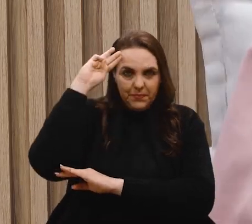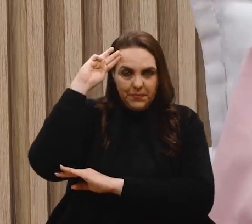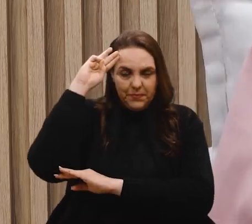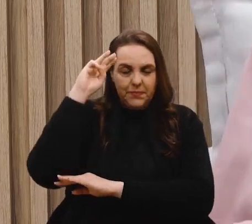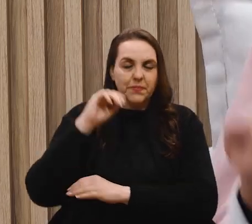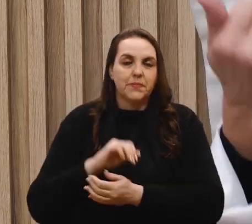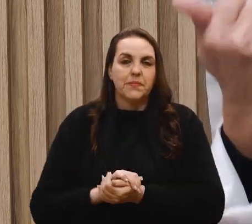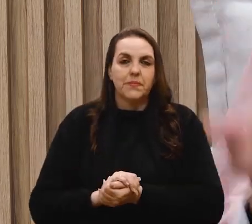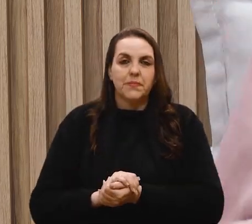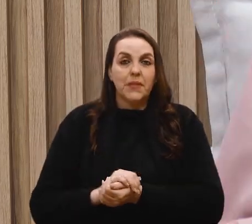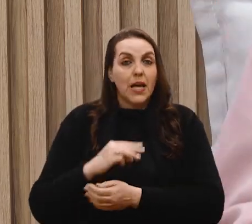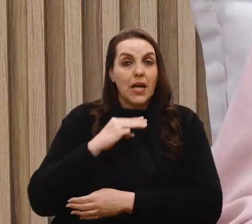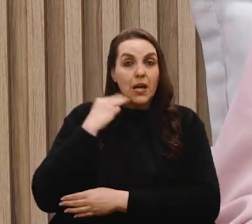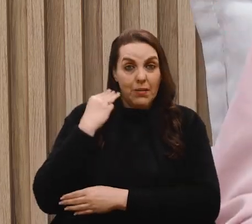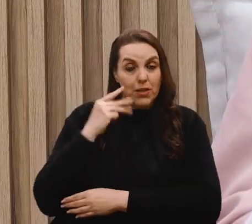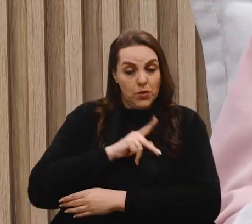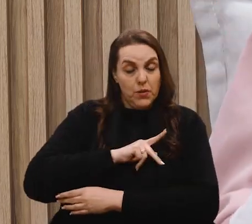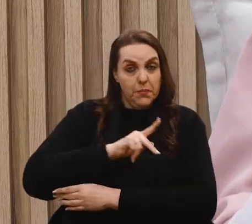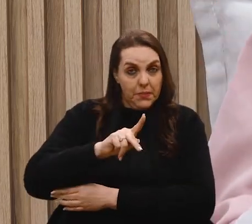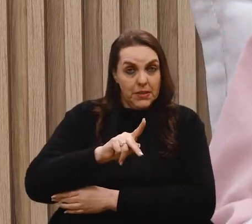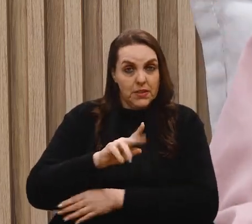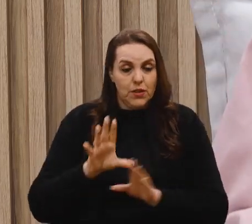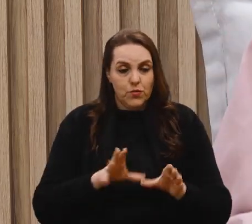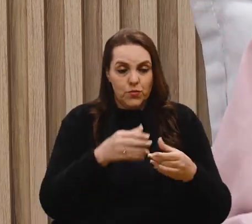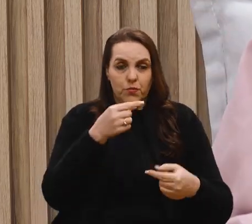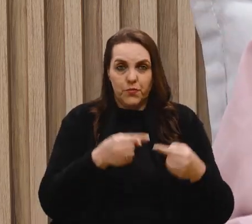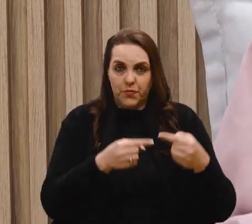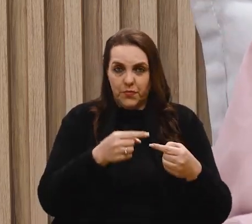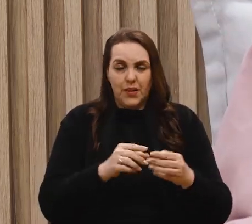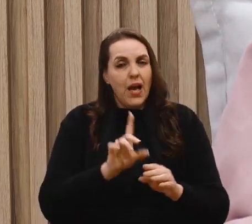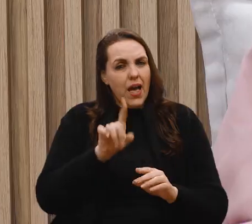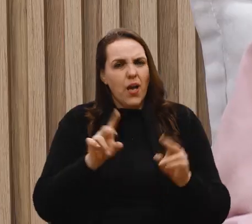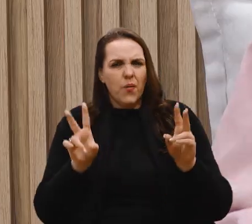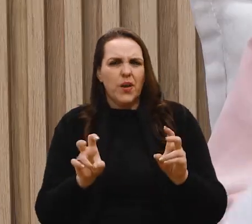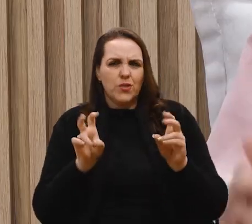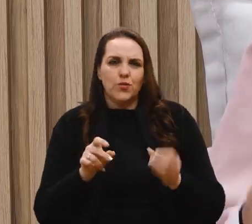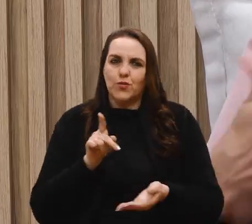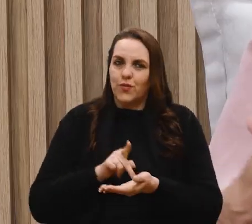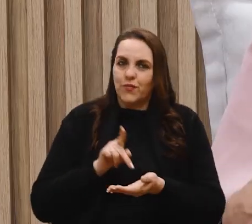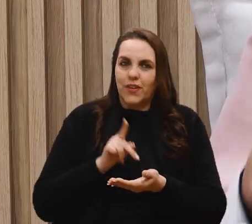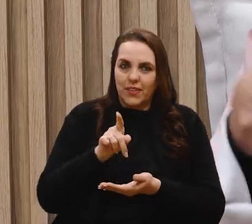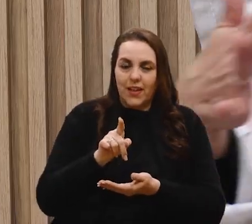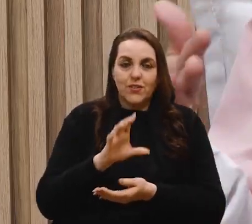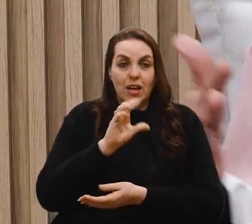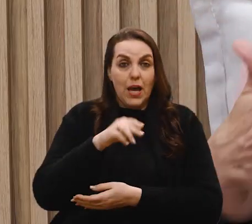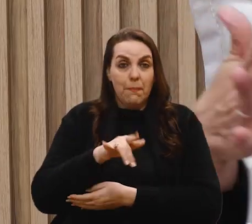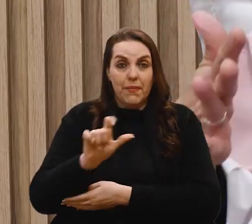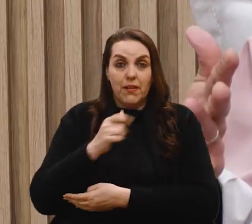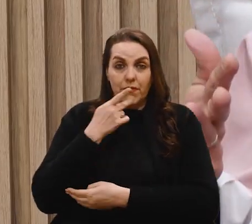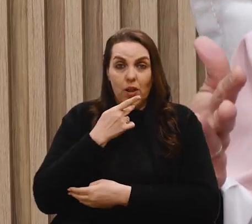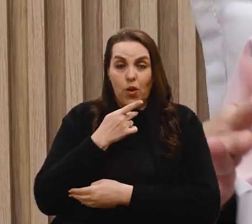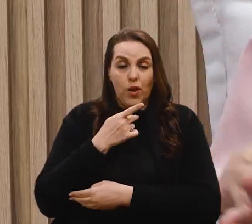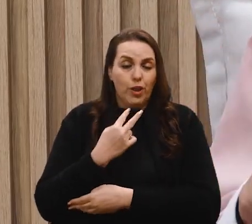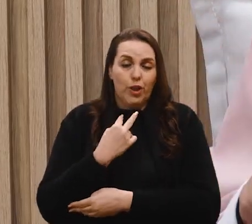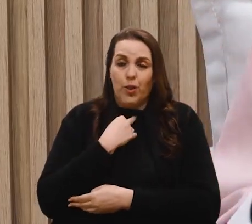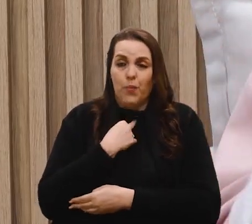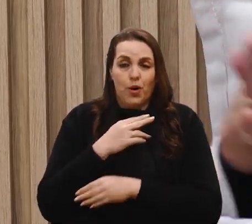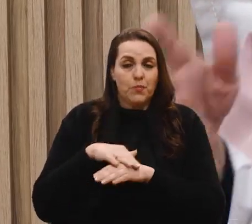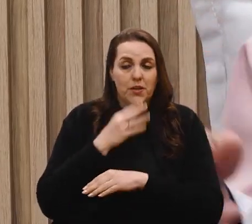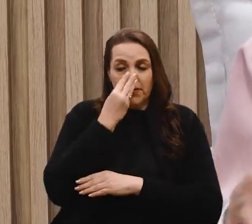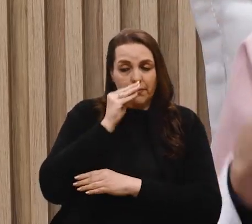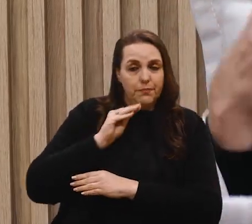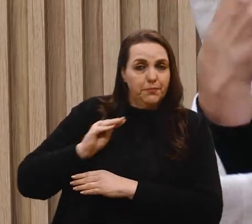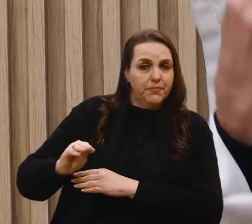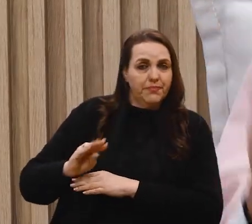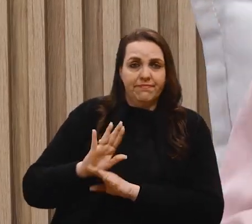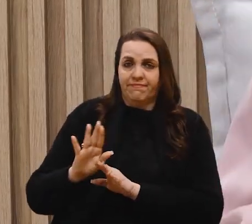sendo a Marisol Santos presidente. Então, é um assunto que realmente, como disse a Camila, não dá mais para a gente deixar